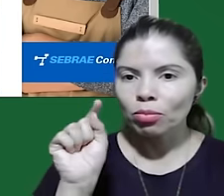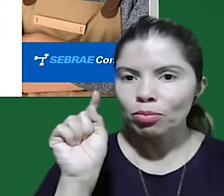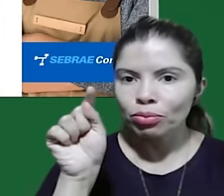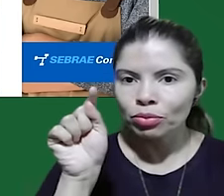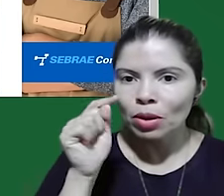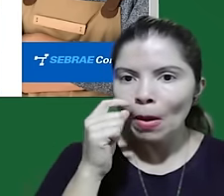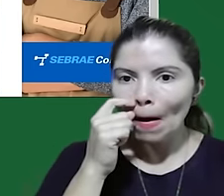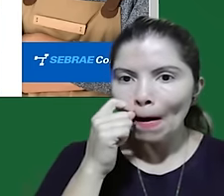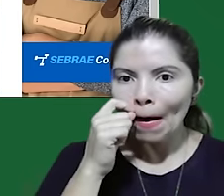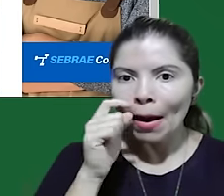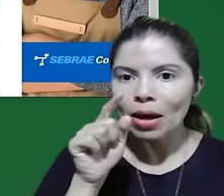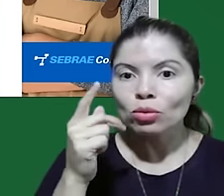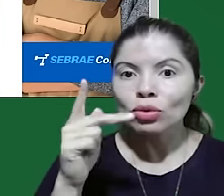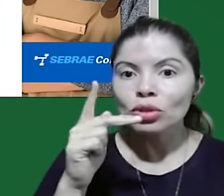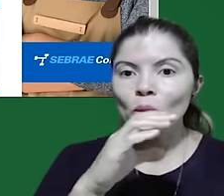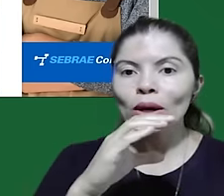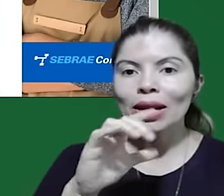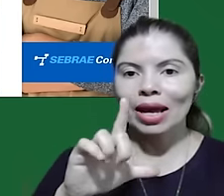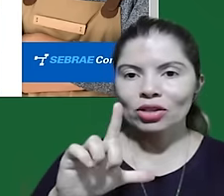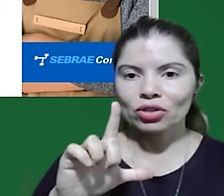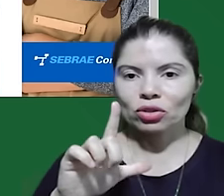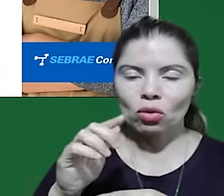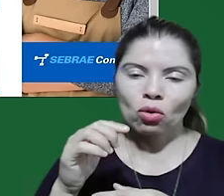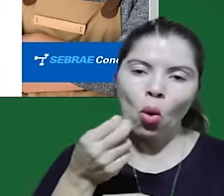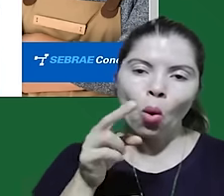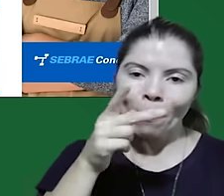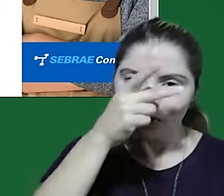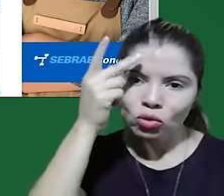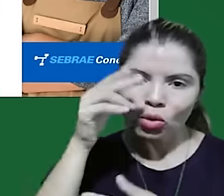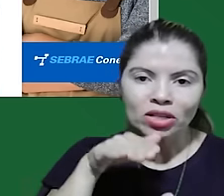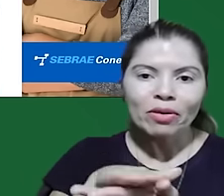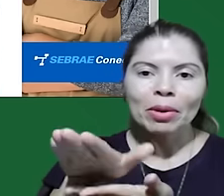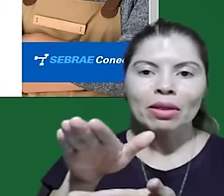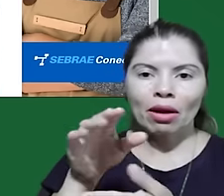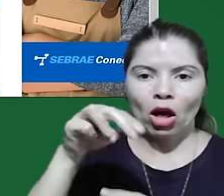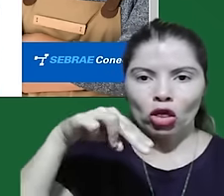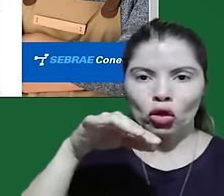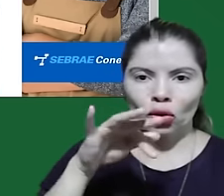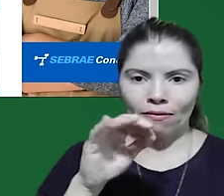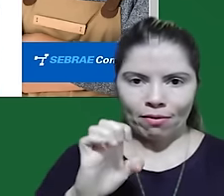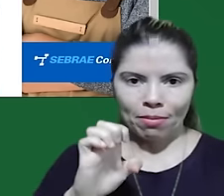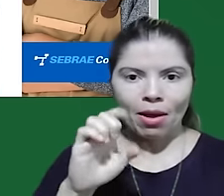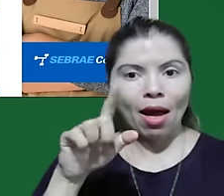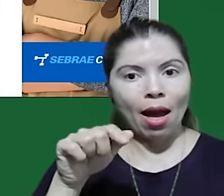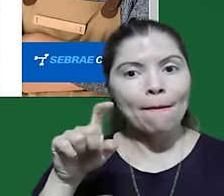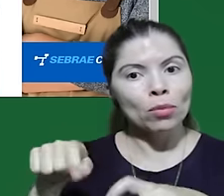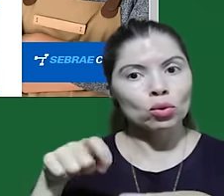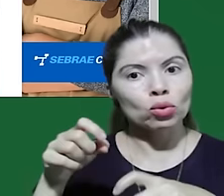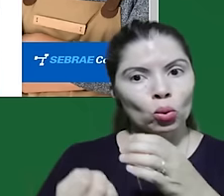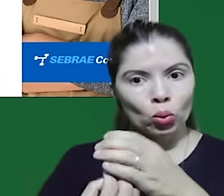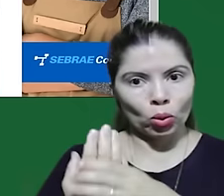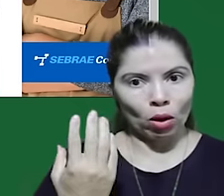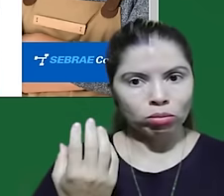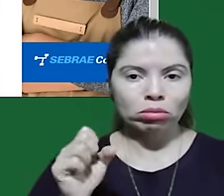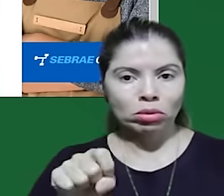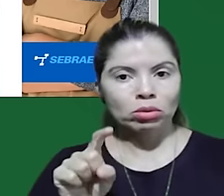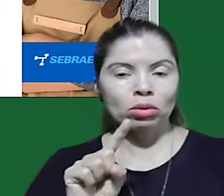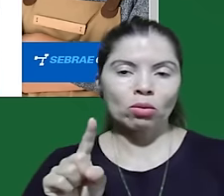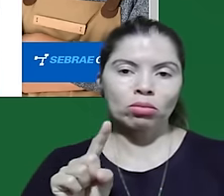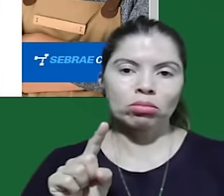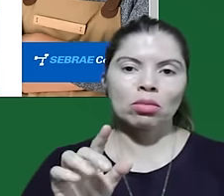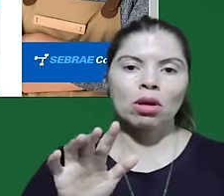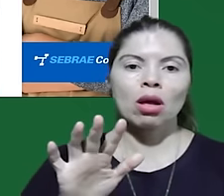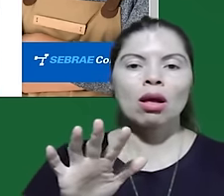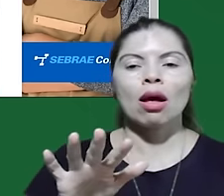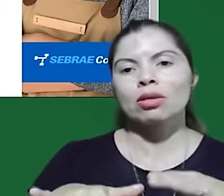esse seu cliente seu destinatário da nota fiscal for produtor rural às vezes é aquela nota para só uma remessa ainda não é um